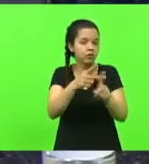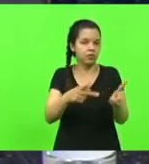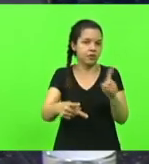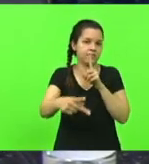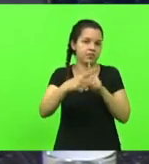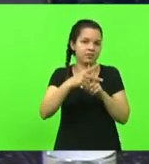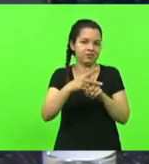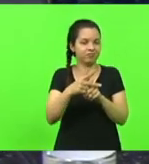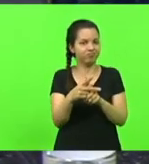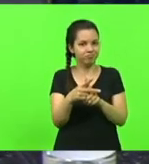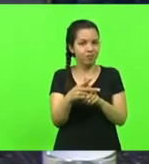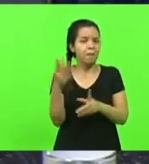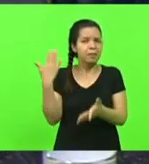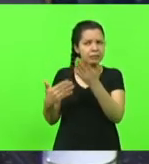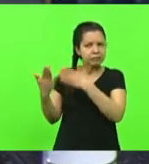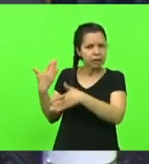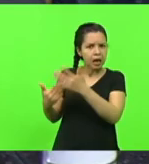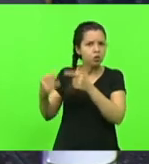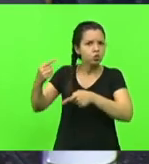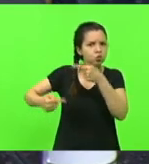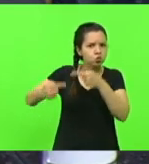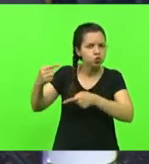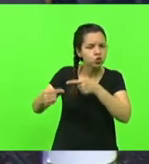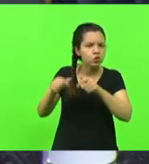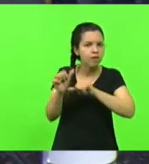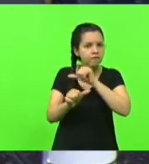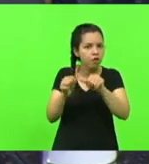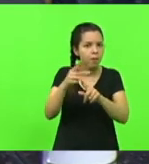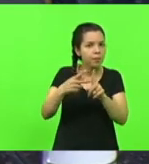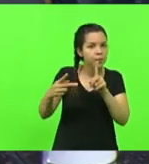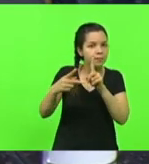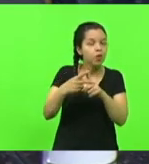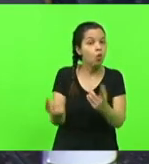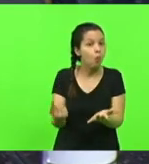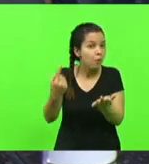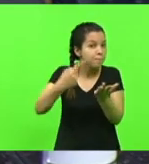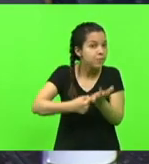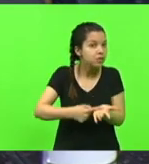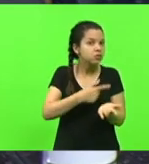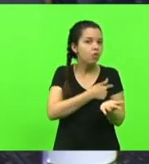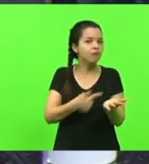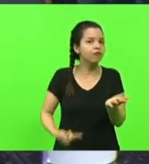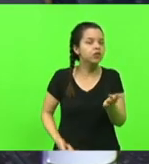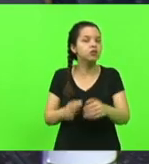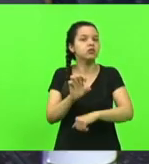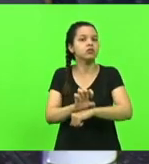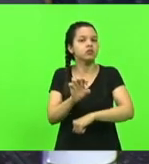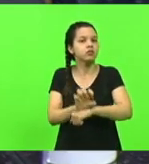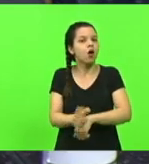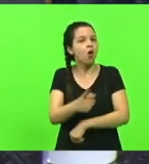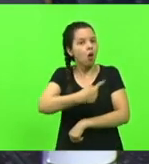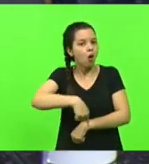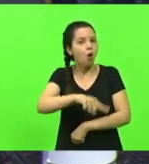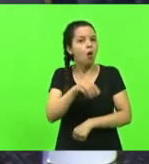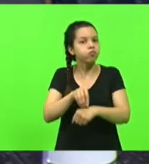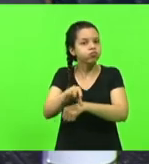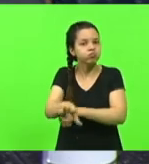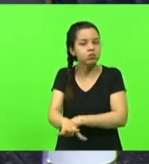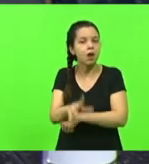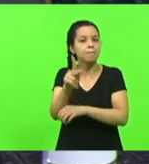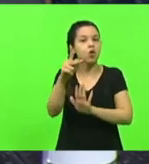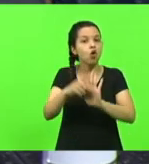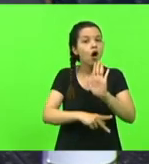desde que discutimos a reforma da Previdência, foi um compromisso do governo do Estado, conosco, de encaminhar o projeto chamado PIN,